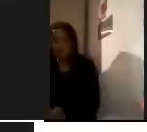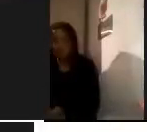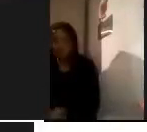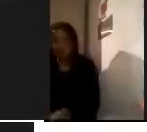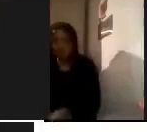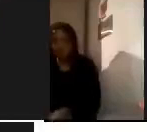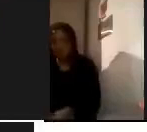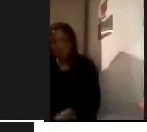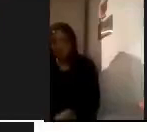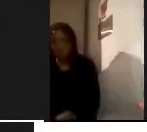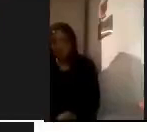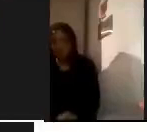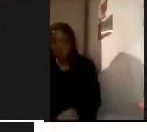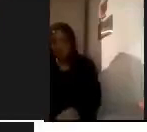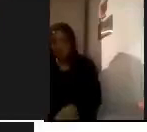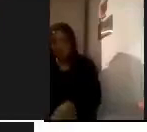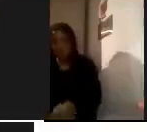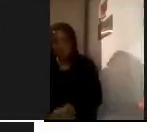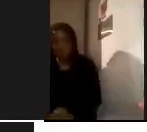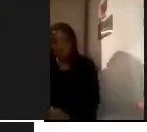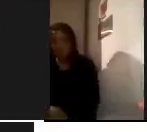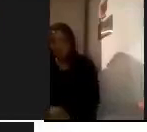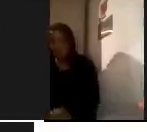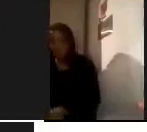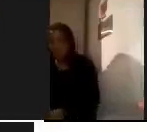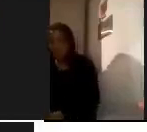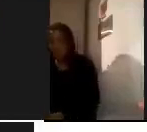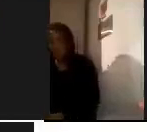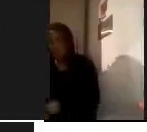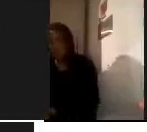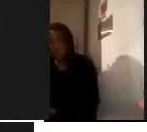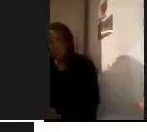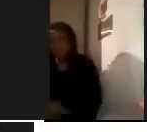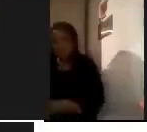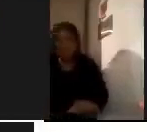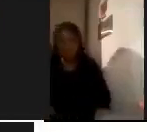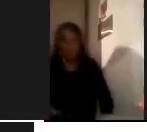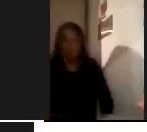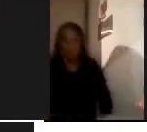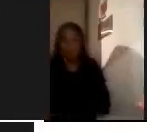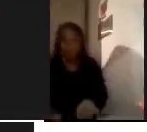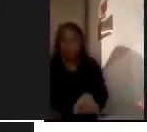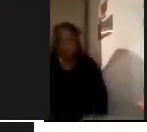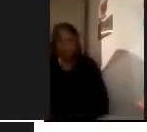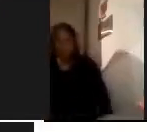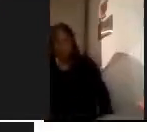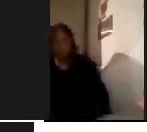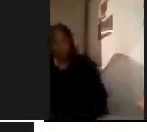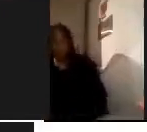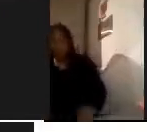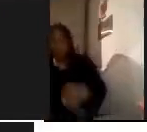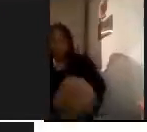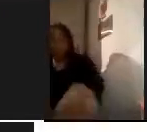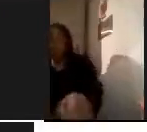tipo de leite adequado para o recém-nascido prematuro é o leite materno. Mas e aí? O recém-nascido prematuro